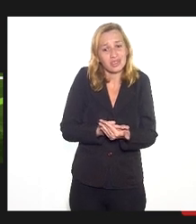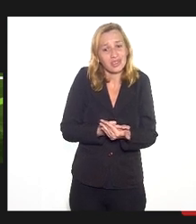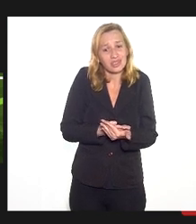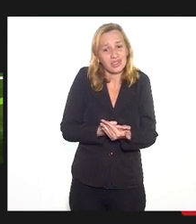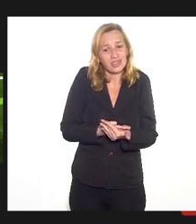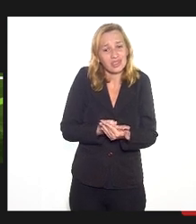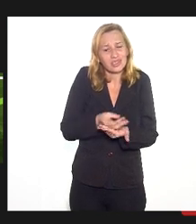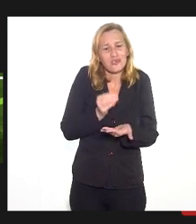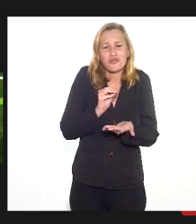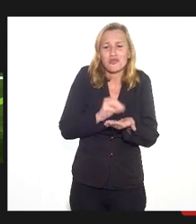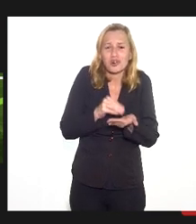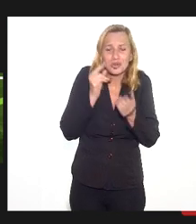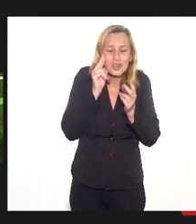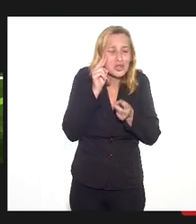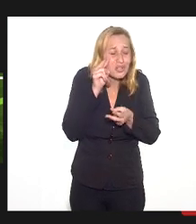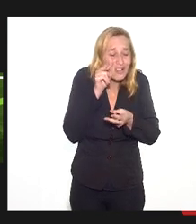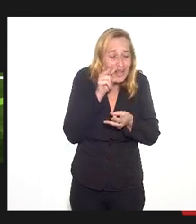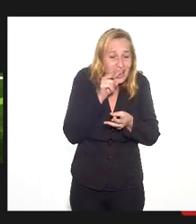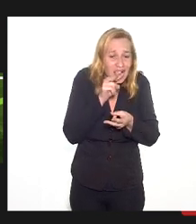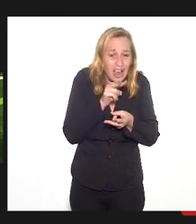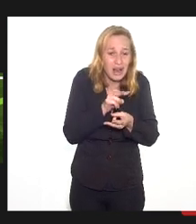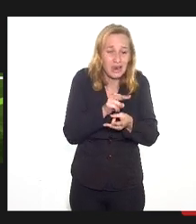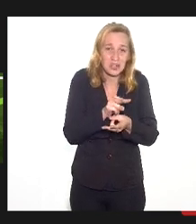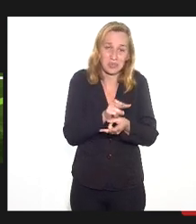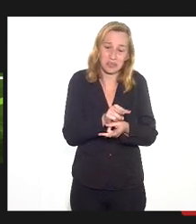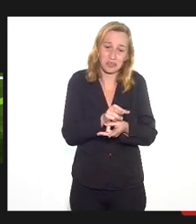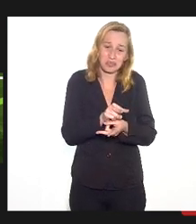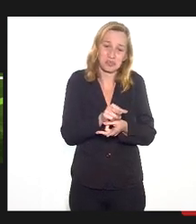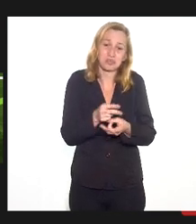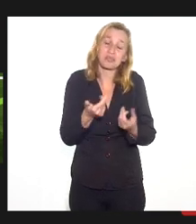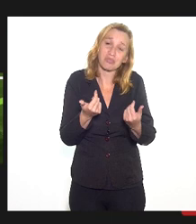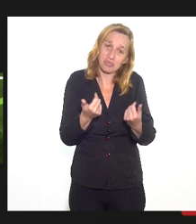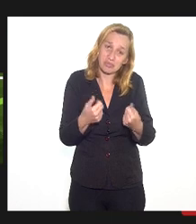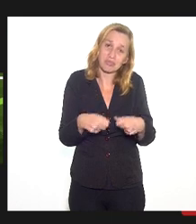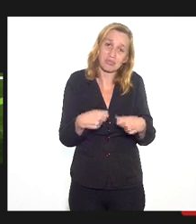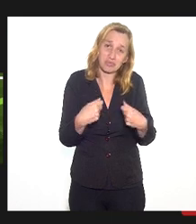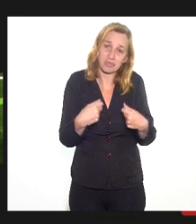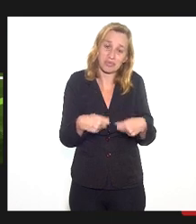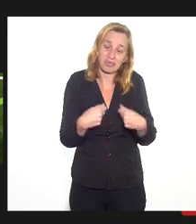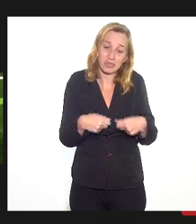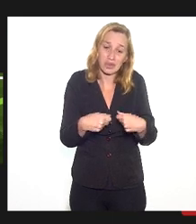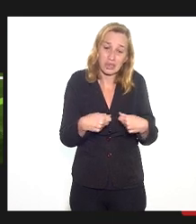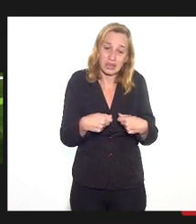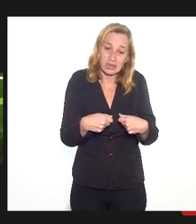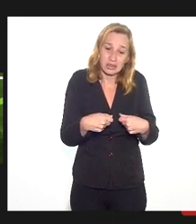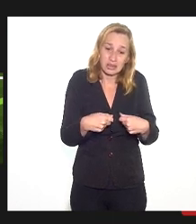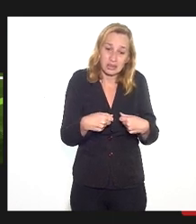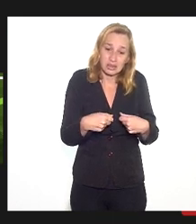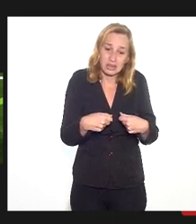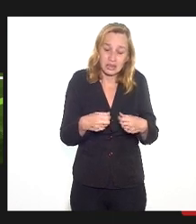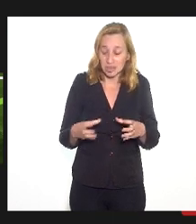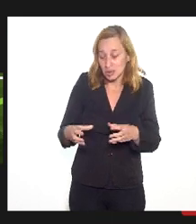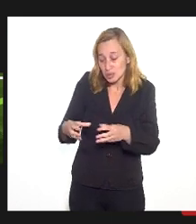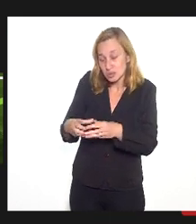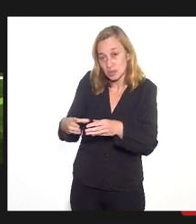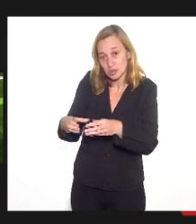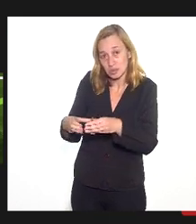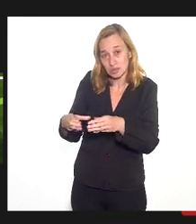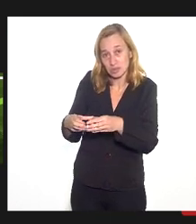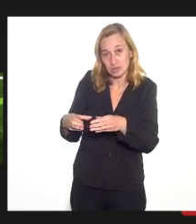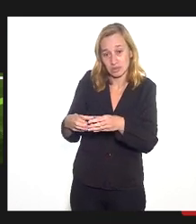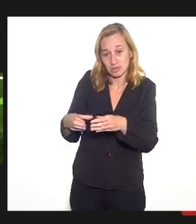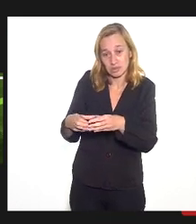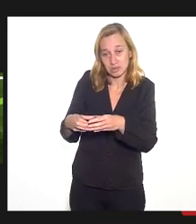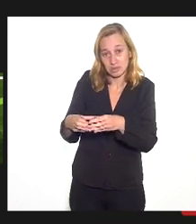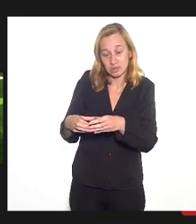sempre faltou esse olhar tão necessário para essas comunidades.